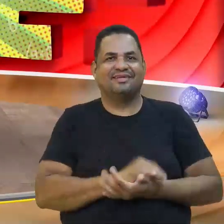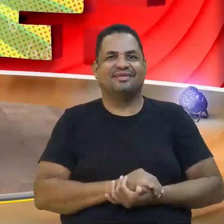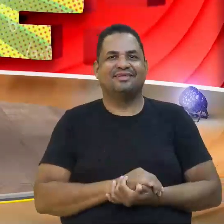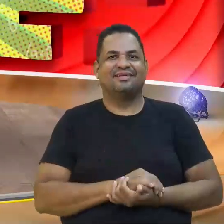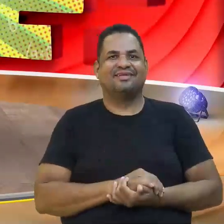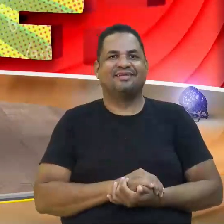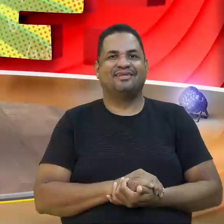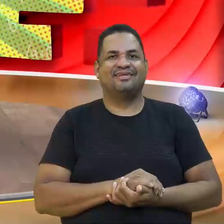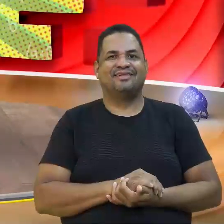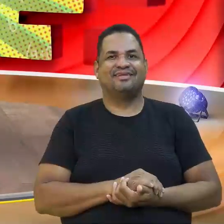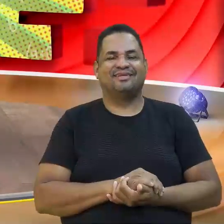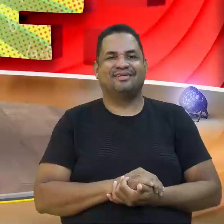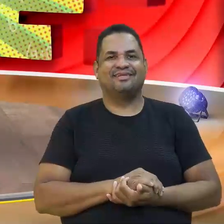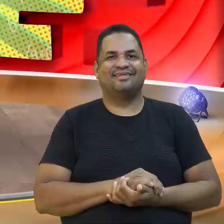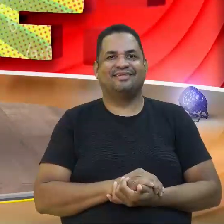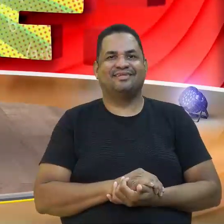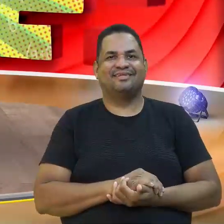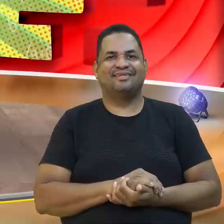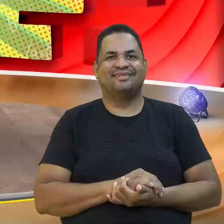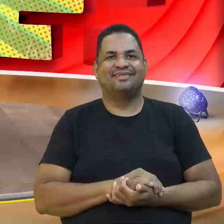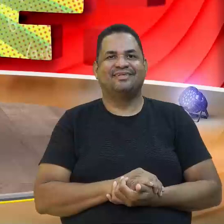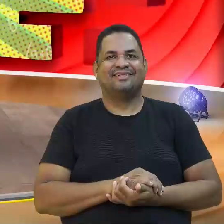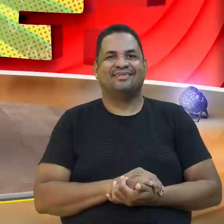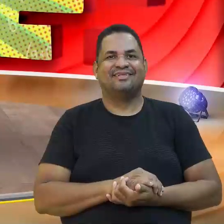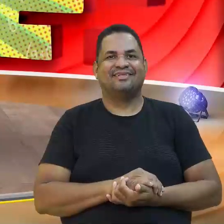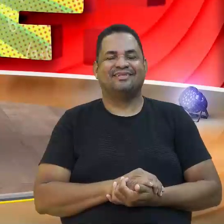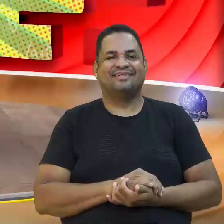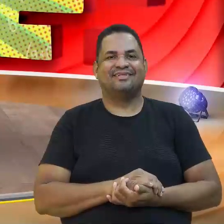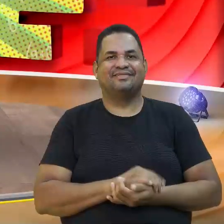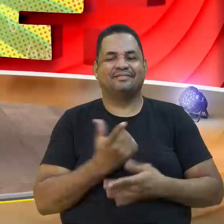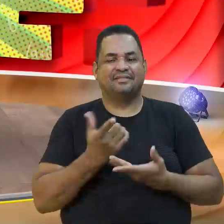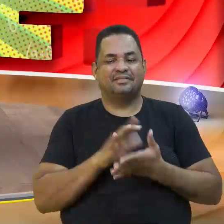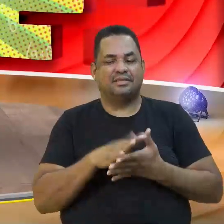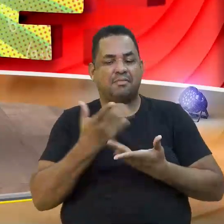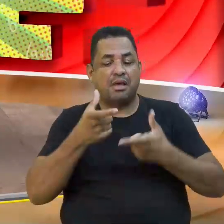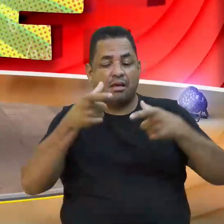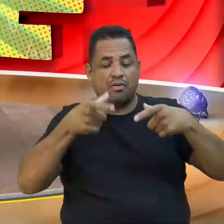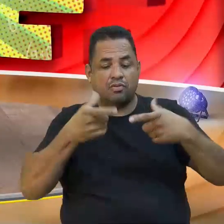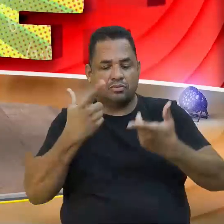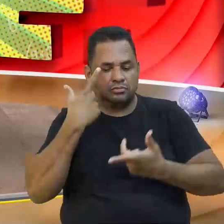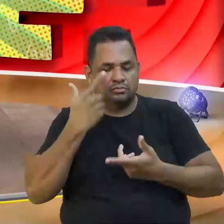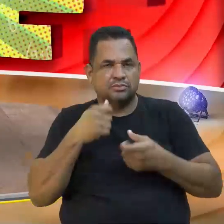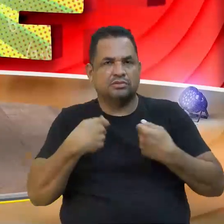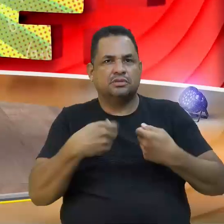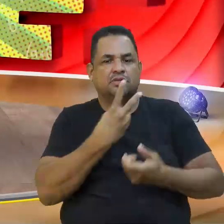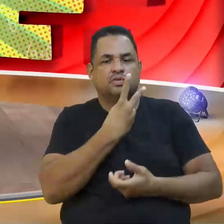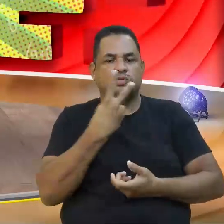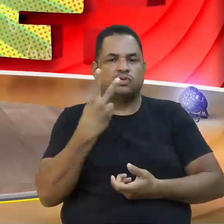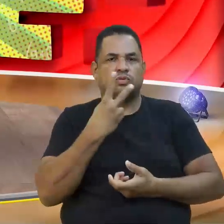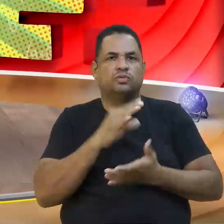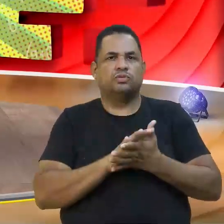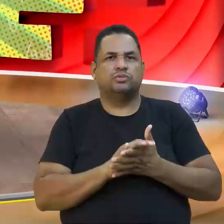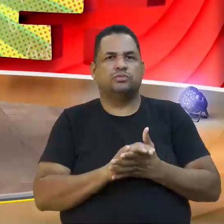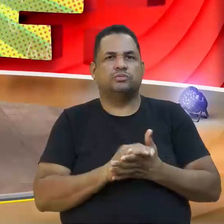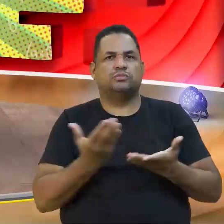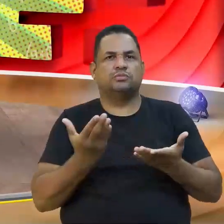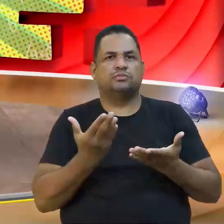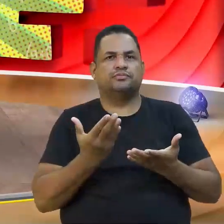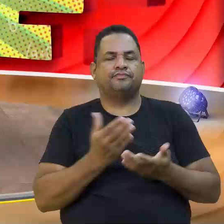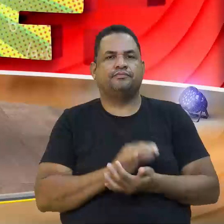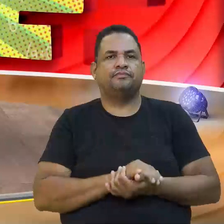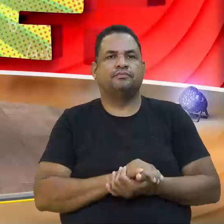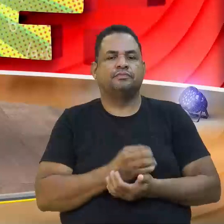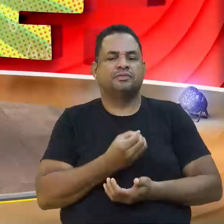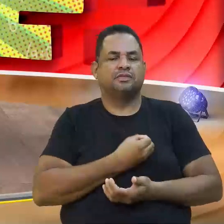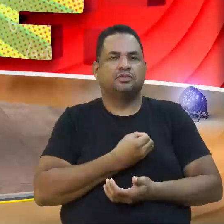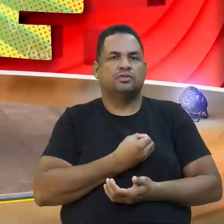Não podemos boicotar a localização. Mas, gente, para a gente se localizar, a gente precisa de duas informações, né? Esse plano cartesiano são valores em